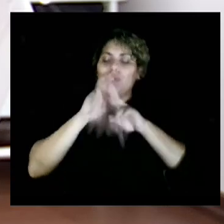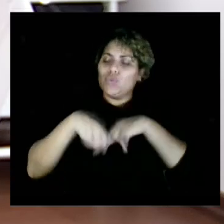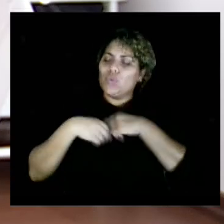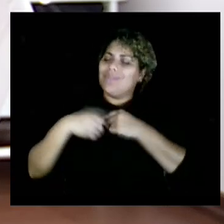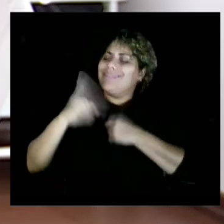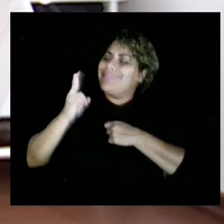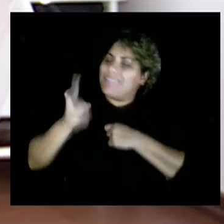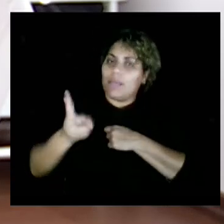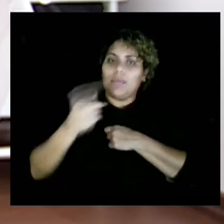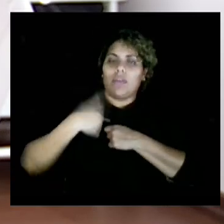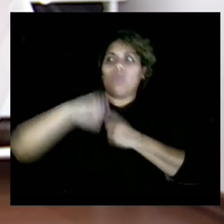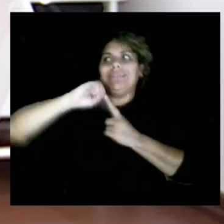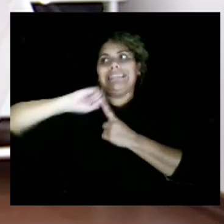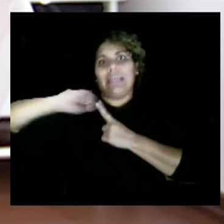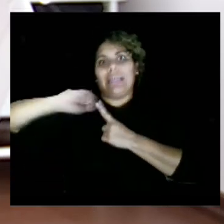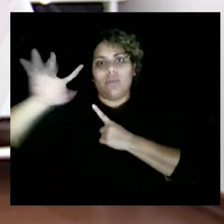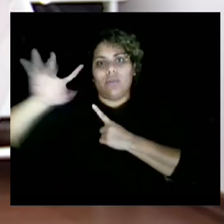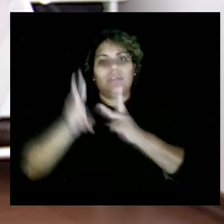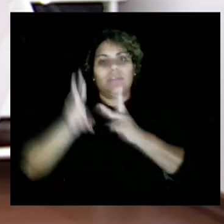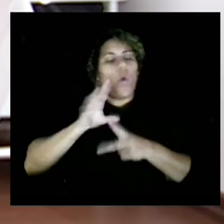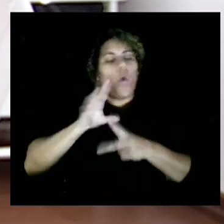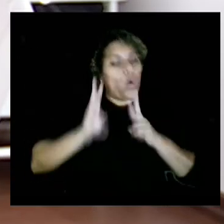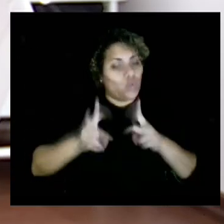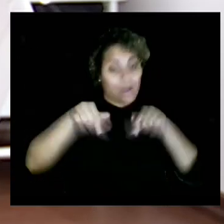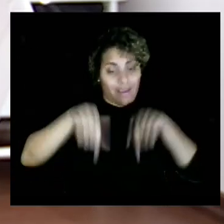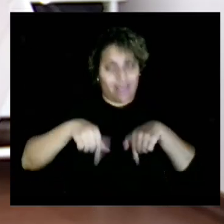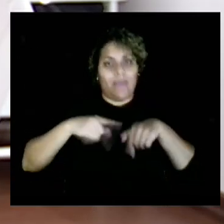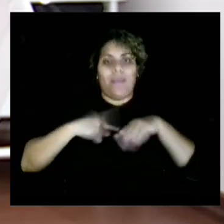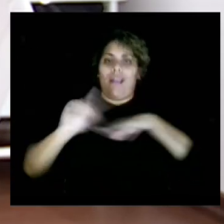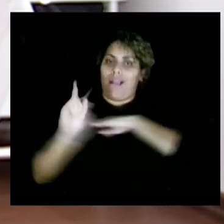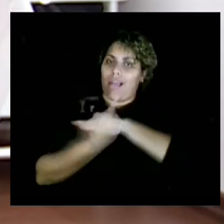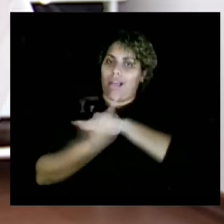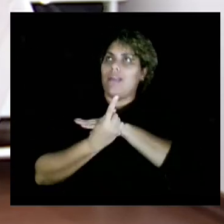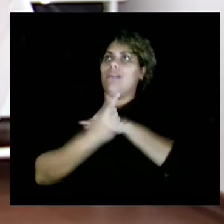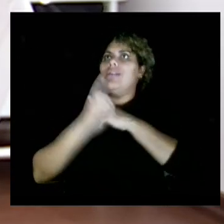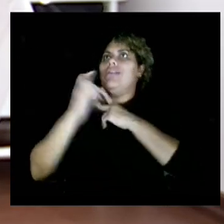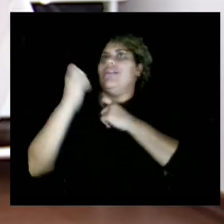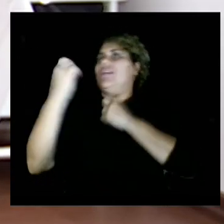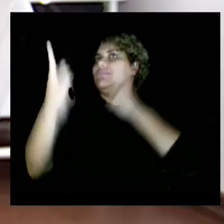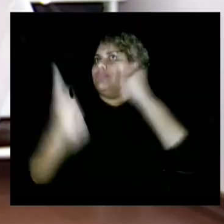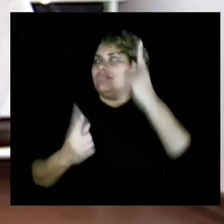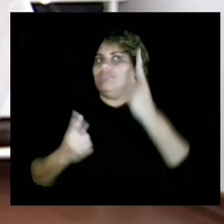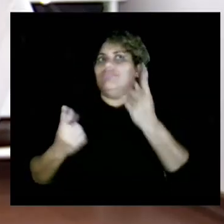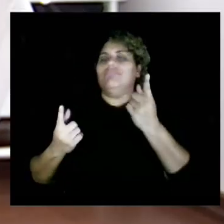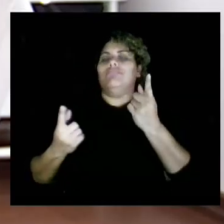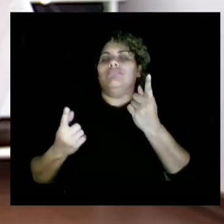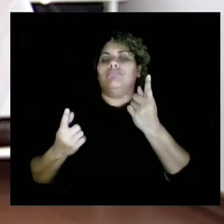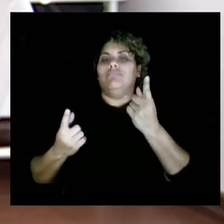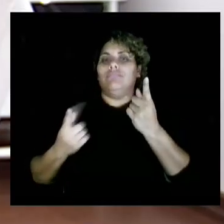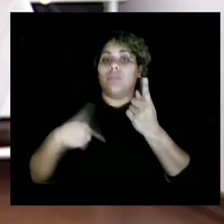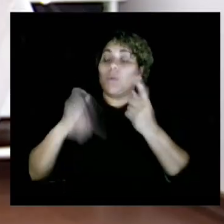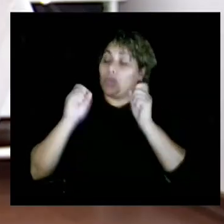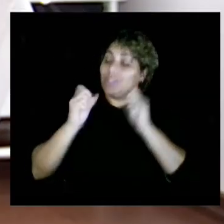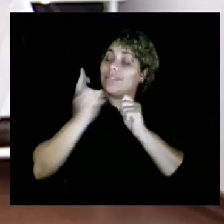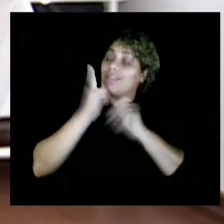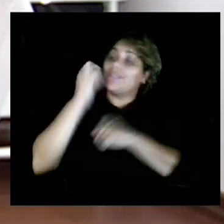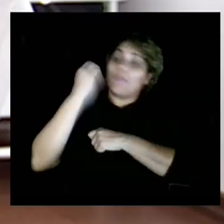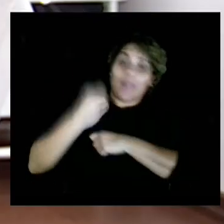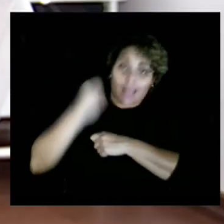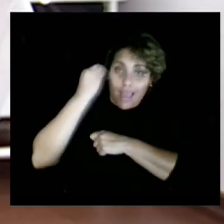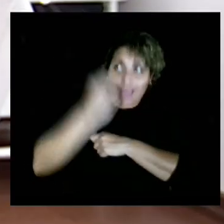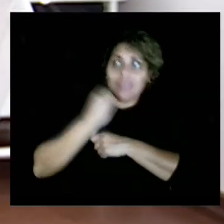sempre continuei com as minhas clientes aqui. Fazia free para poder ter experiência com aparelhos grandes,